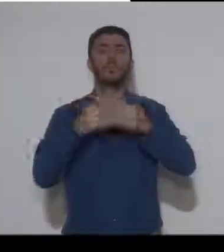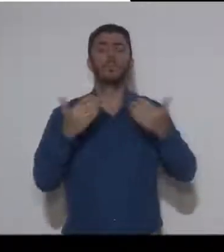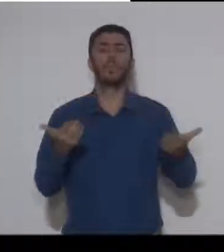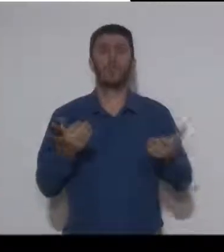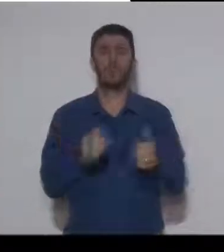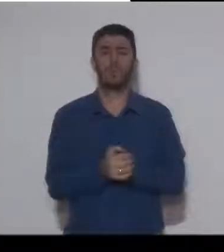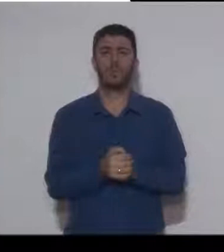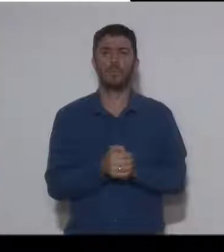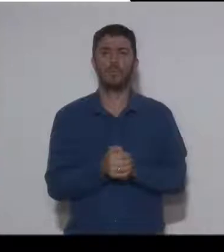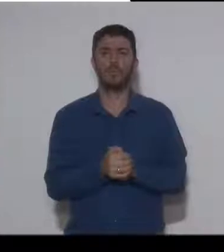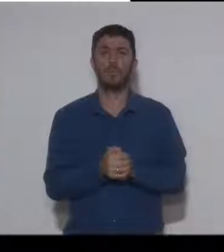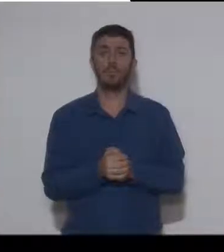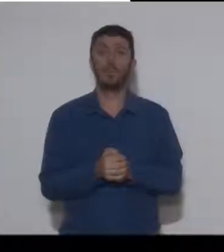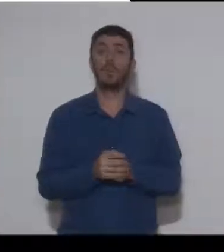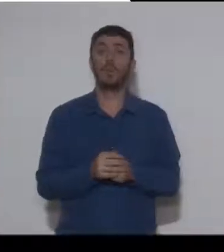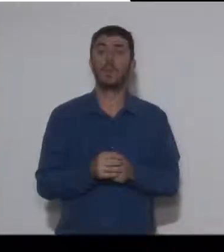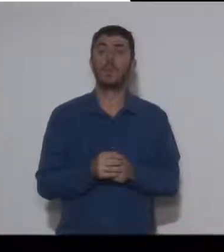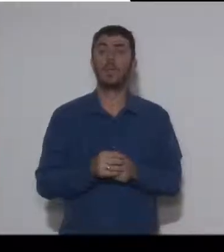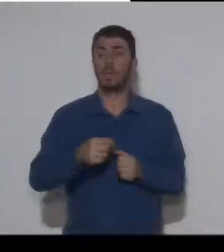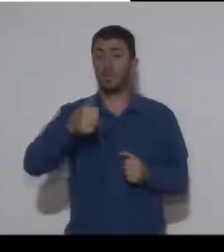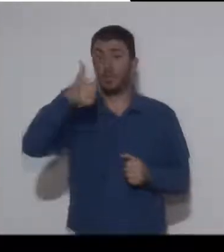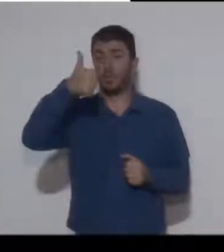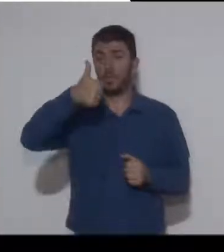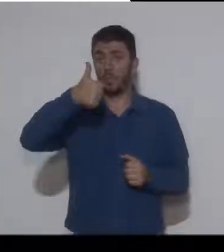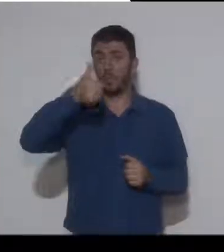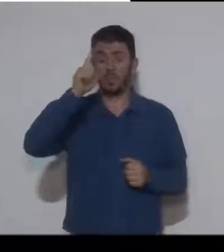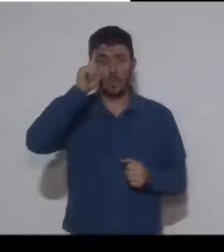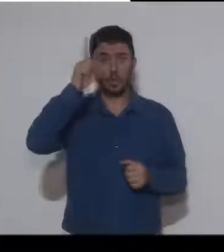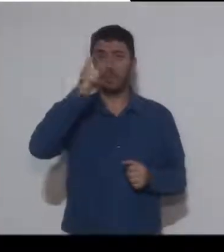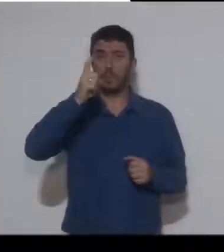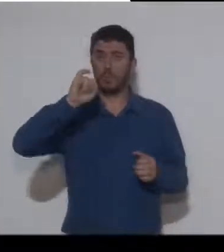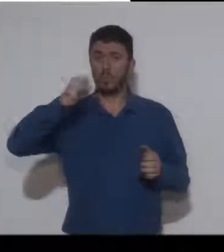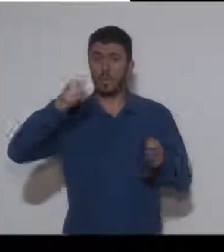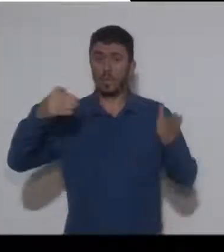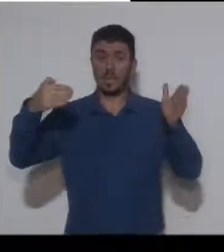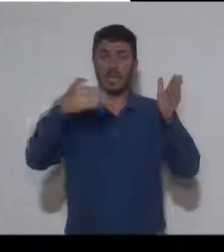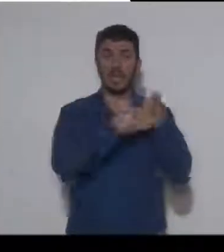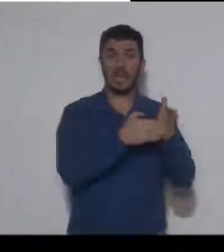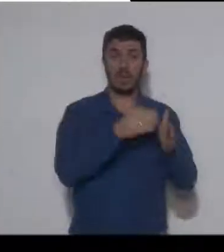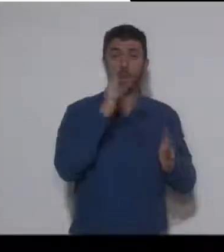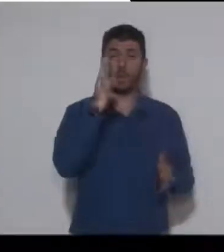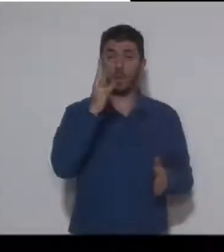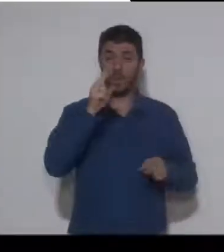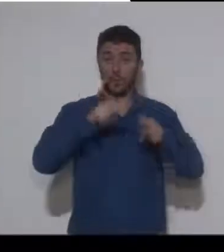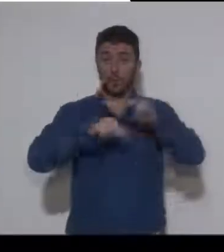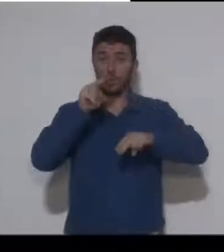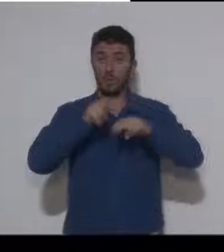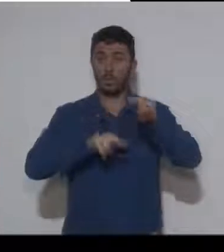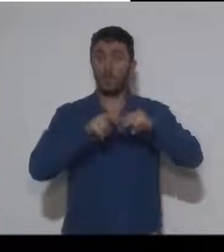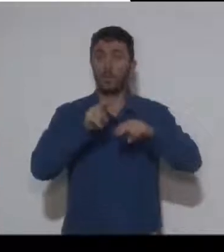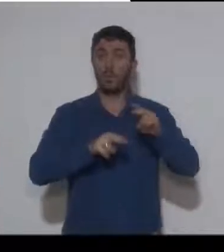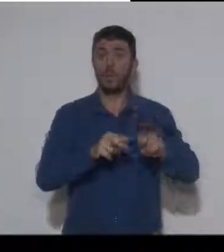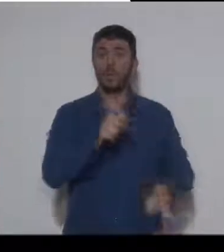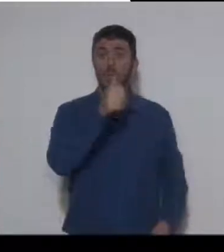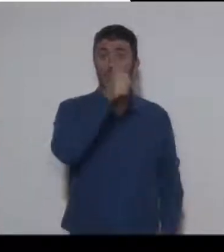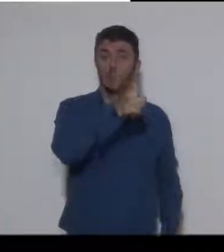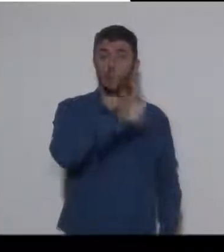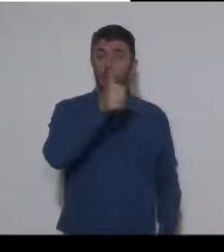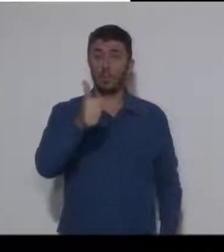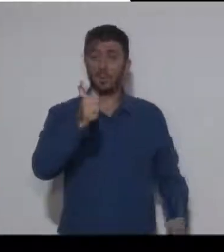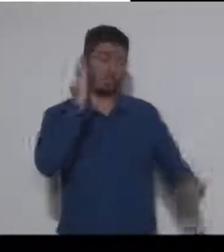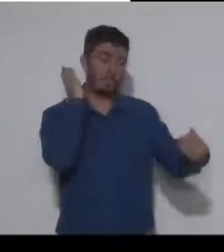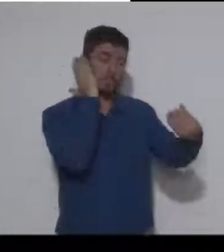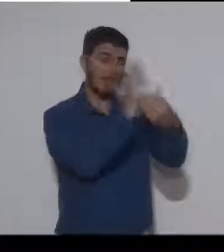no período de 1 de janeiro a 4 de junho, 111 processos foram instaurados. Abre aspas aqui. É pouco perto do volume do